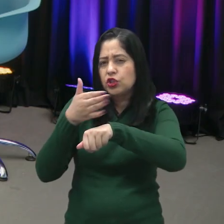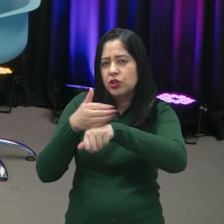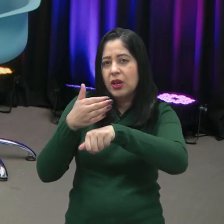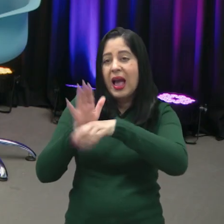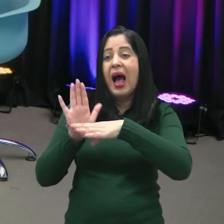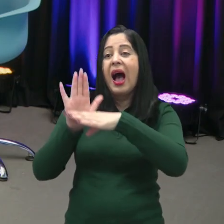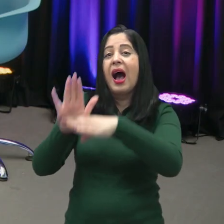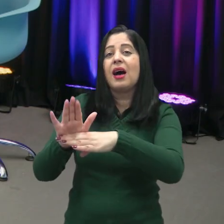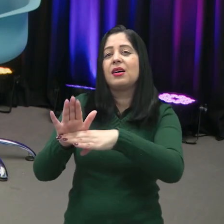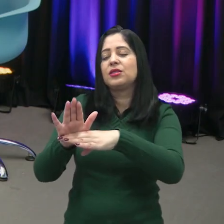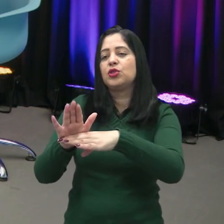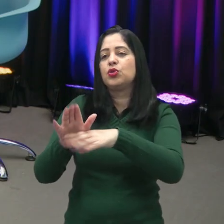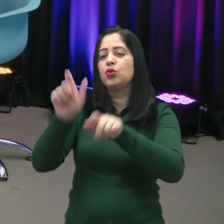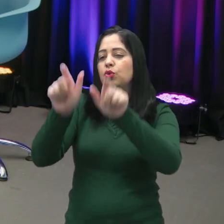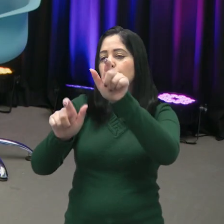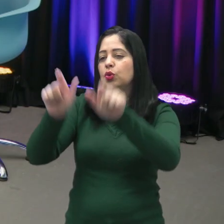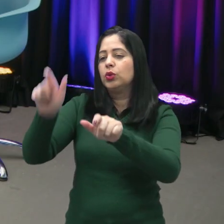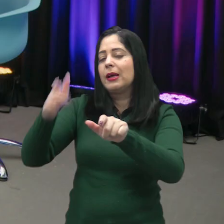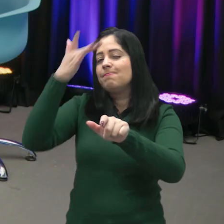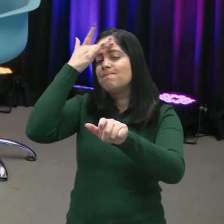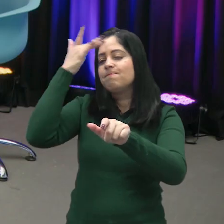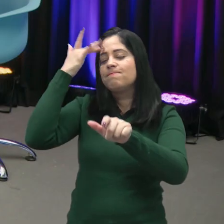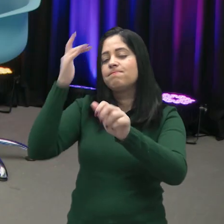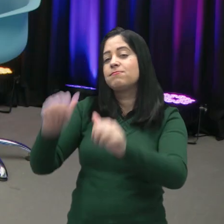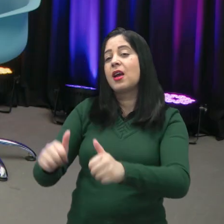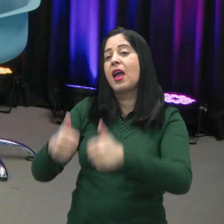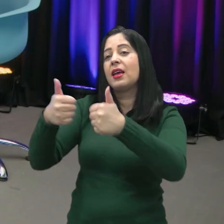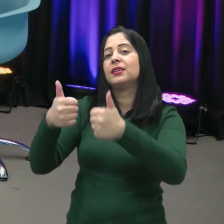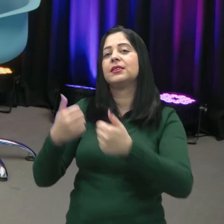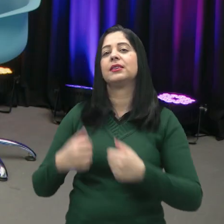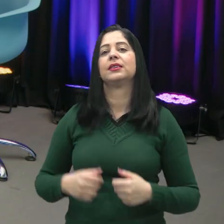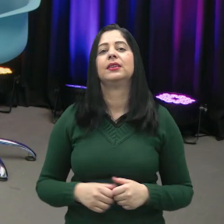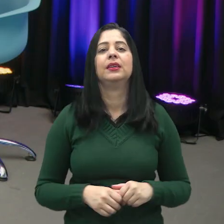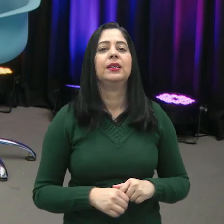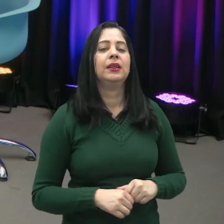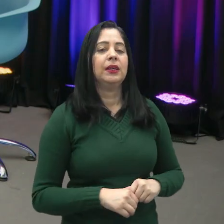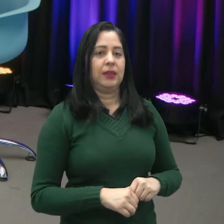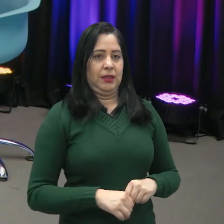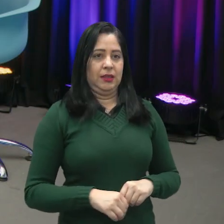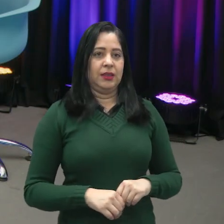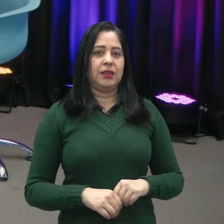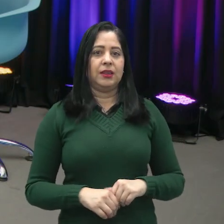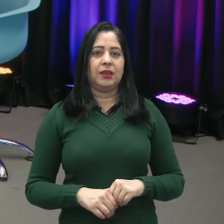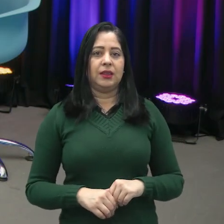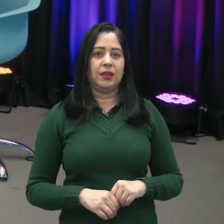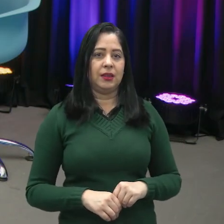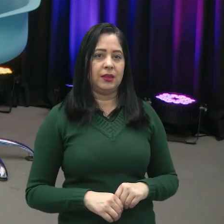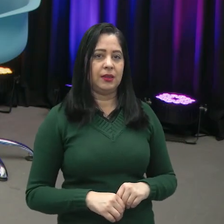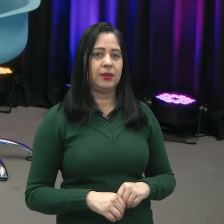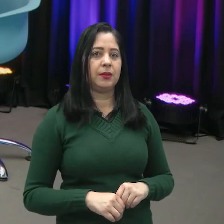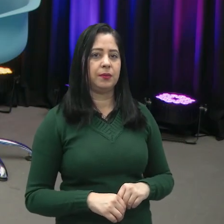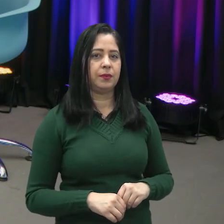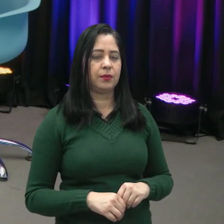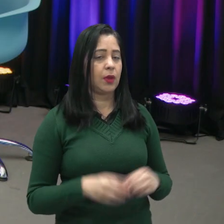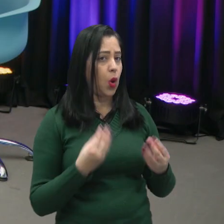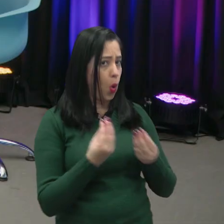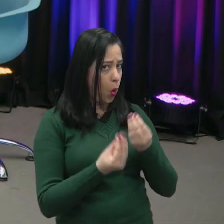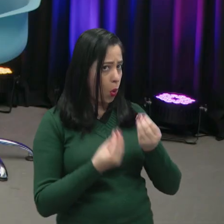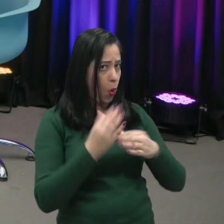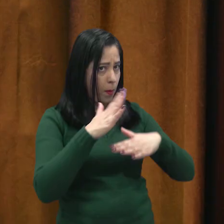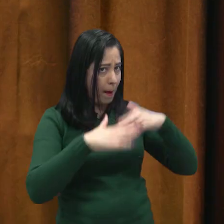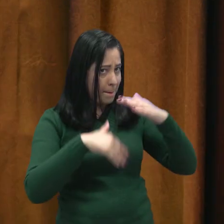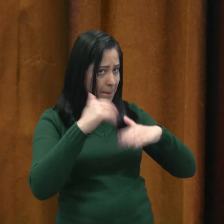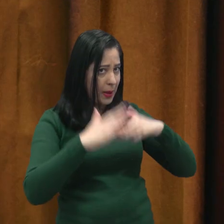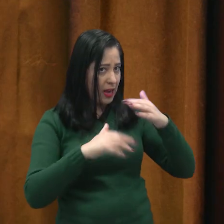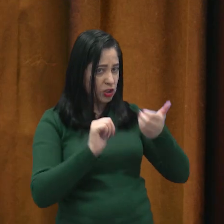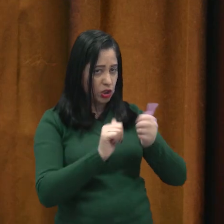do atleta? Como que a gente trabalha isso dentro da prática esportiva? como que trabalho na